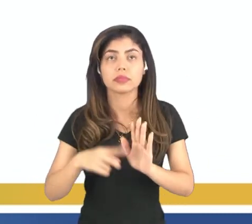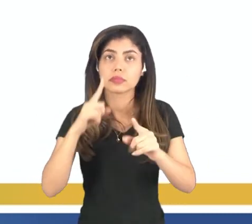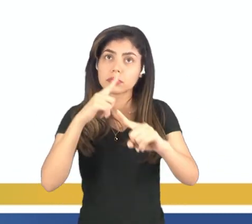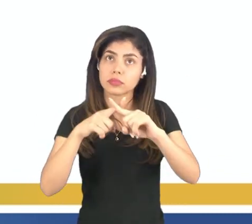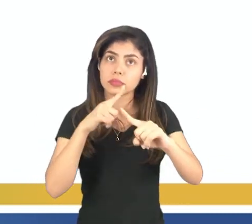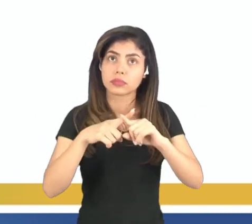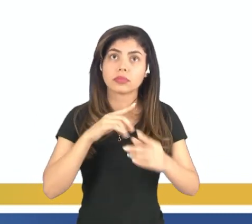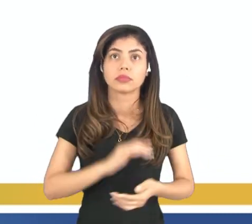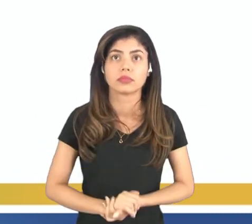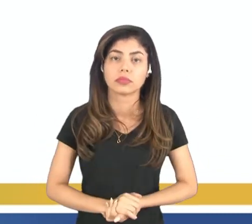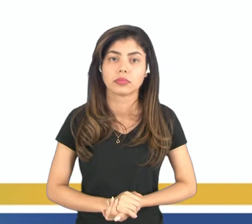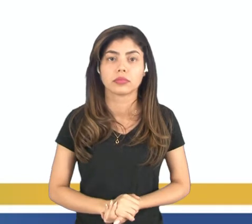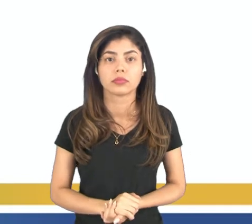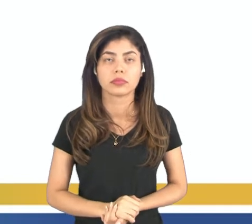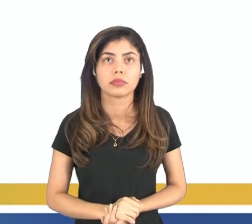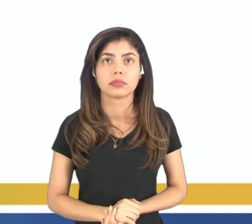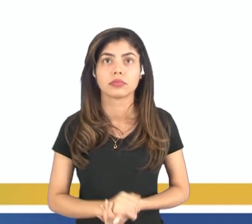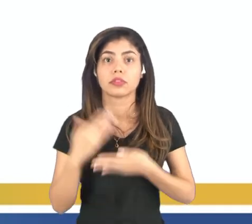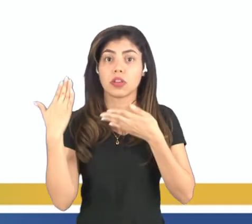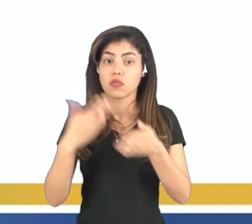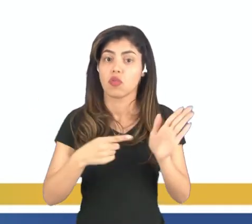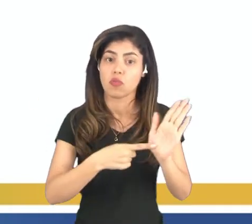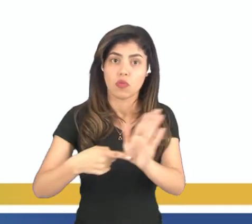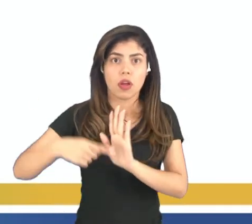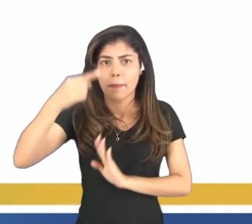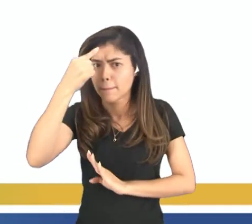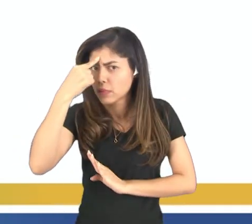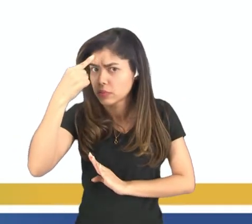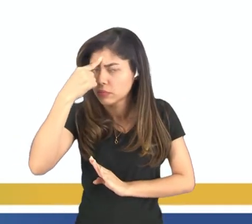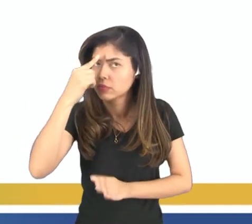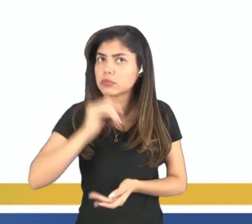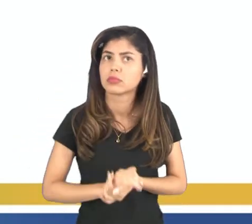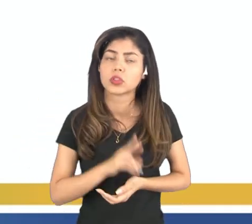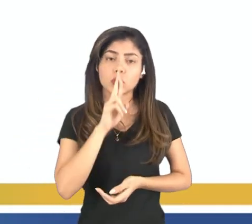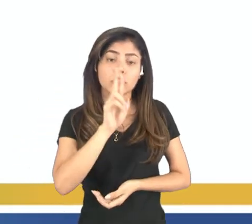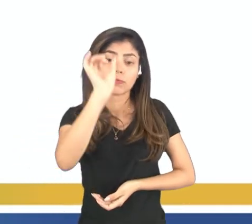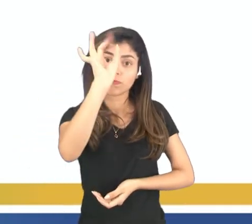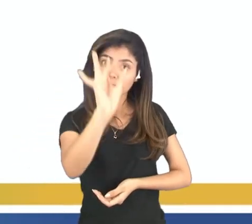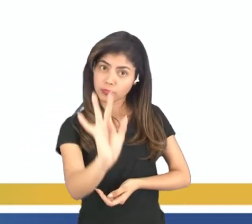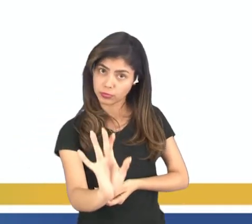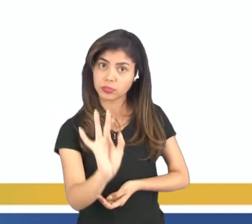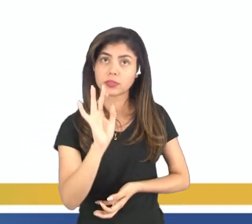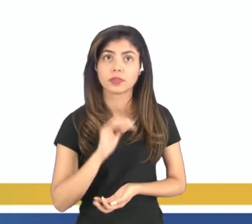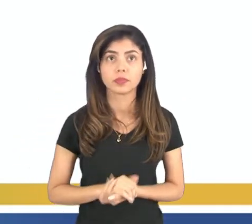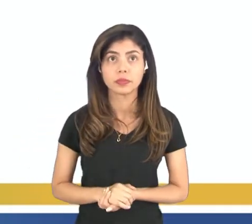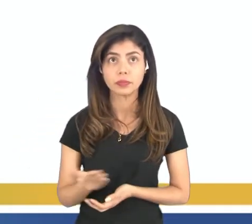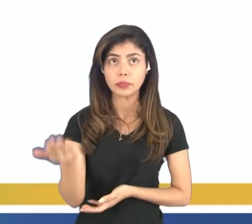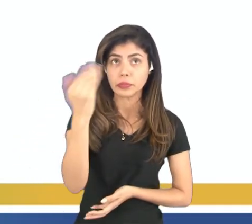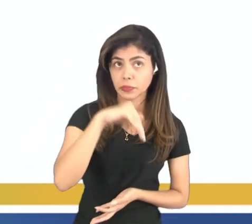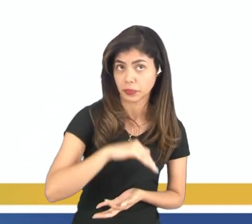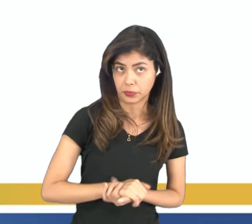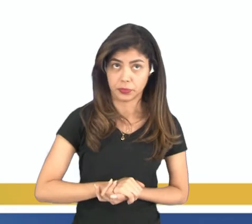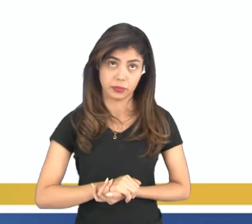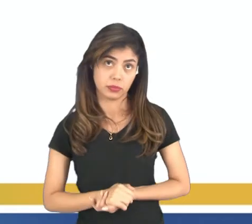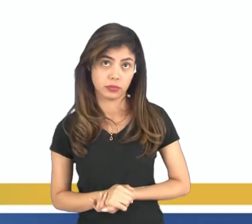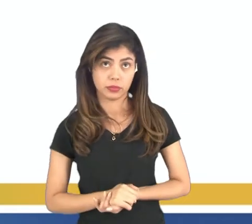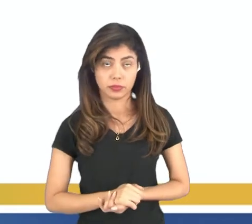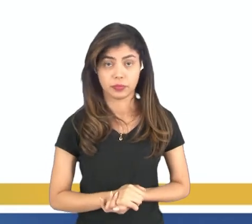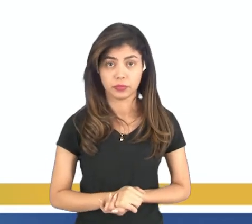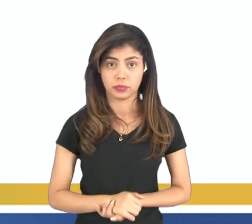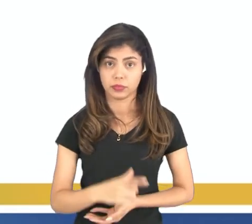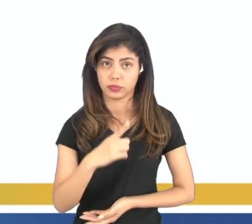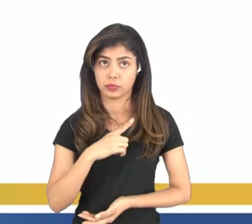dessa multiplicação determine mentalmente o resultado nem cada item Então vamos lá bom